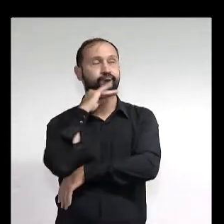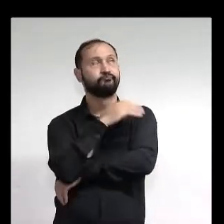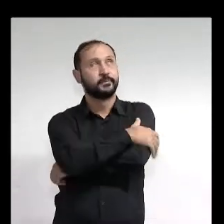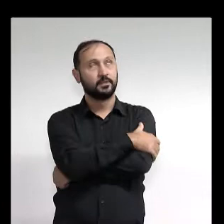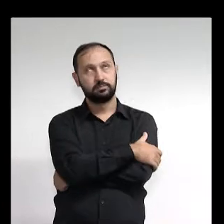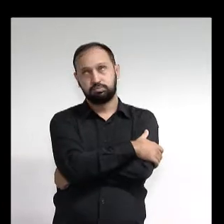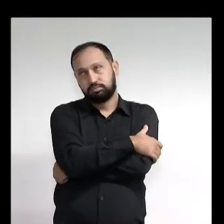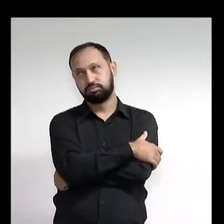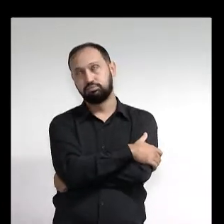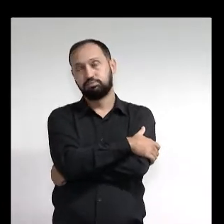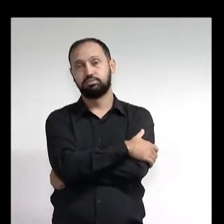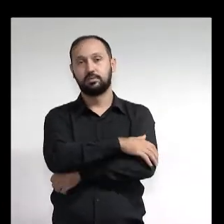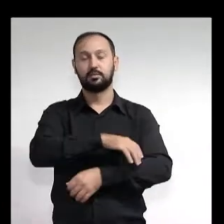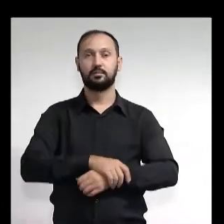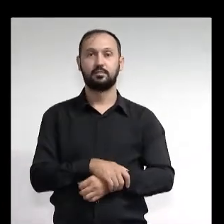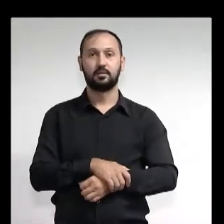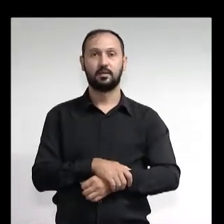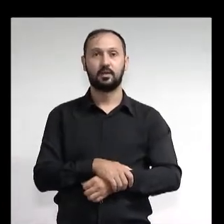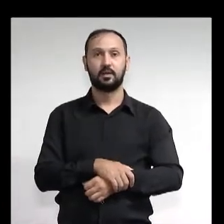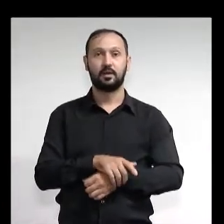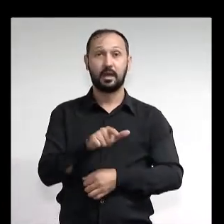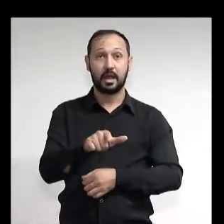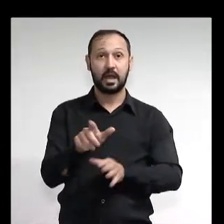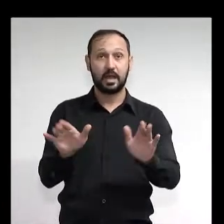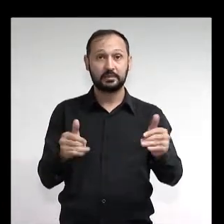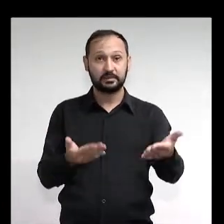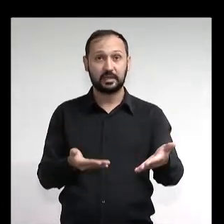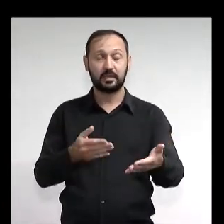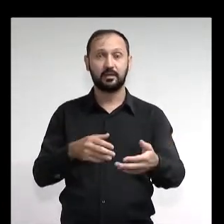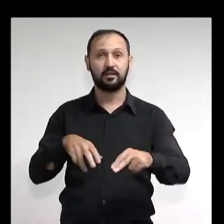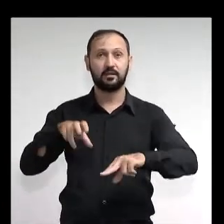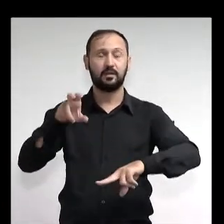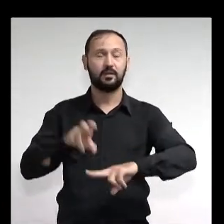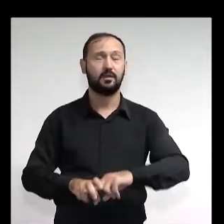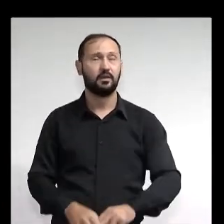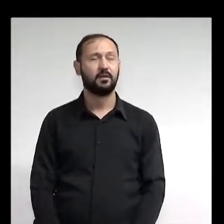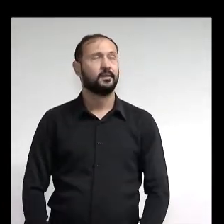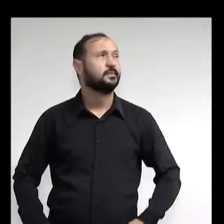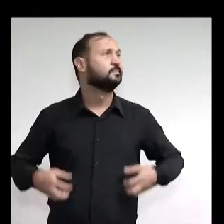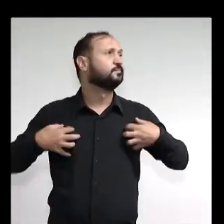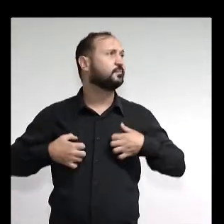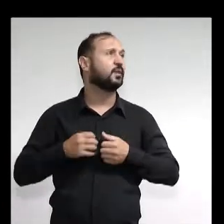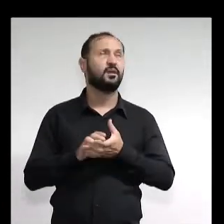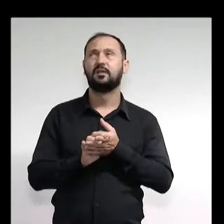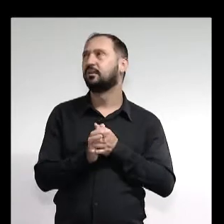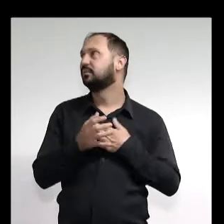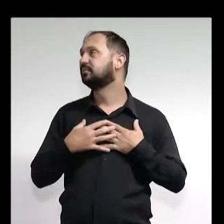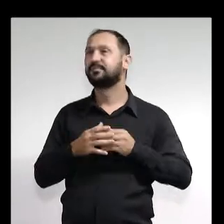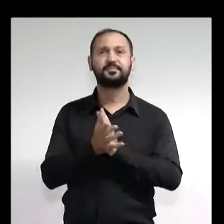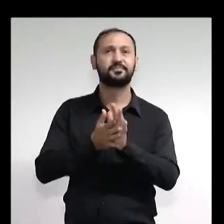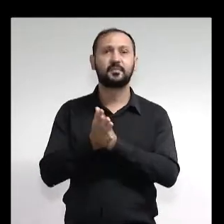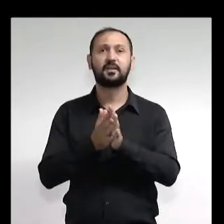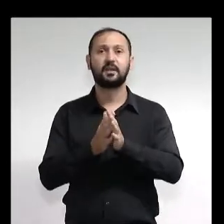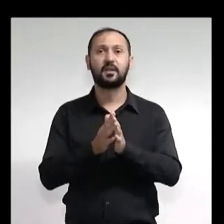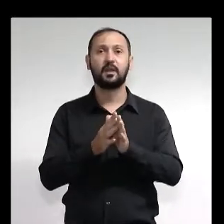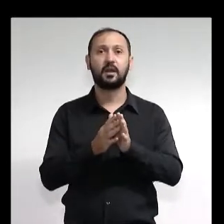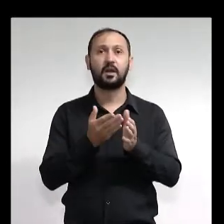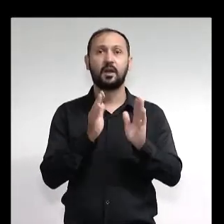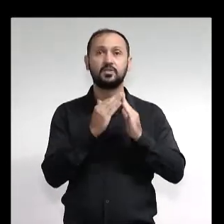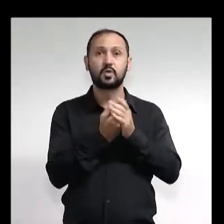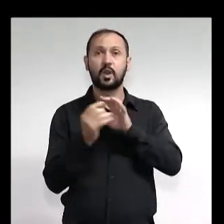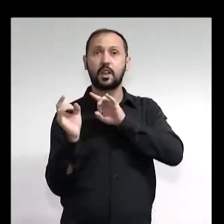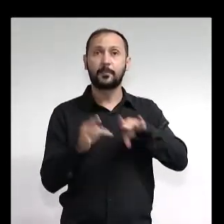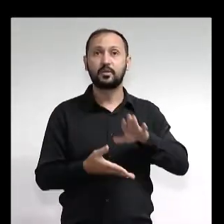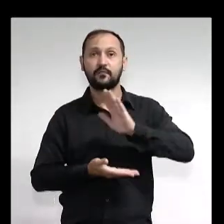aula, estudantes que acham enfadonho estar na sala, e aí eles começam a abandonar a escola.